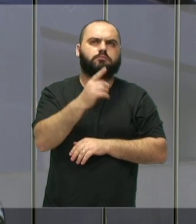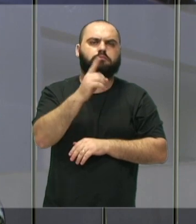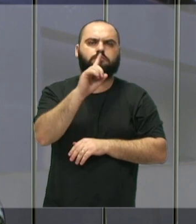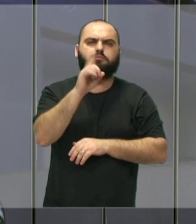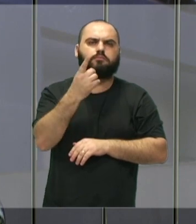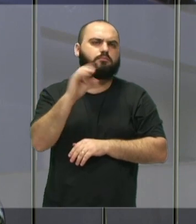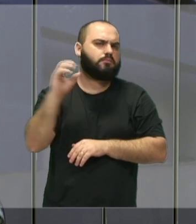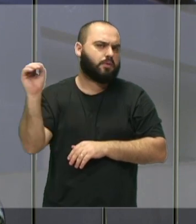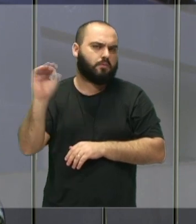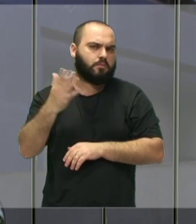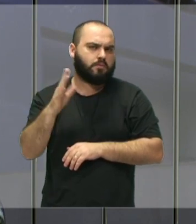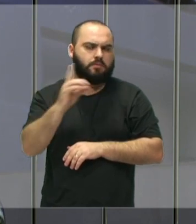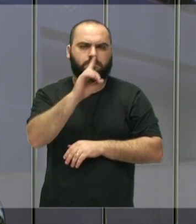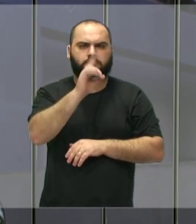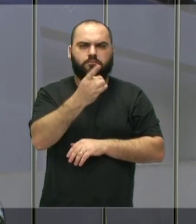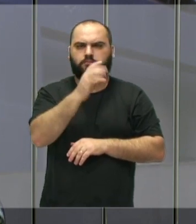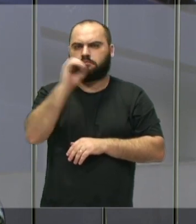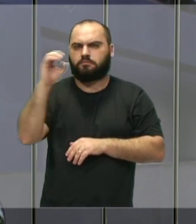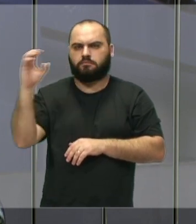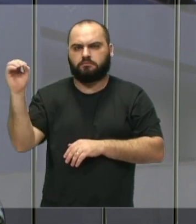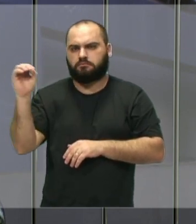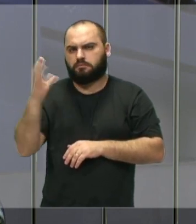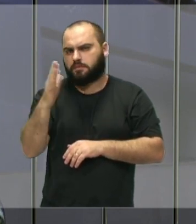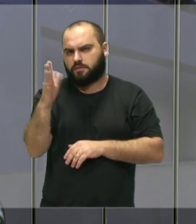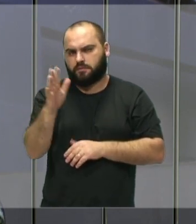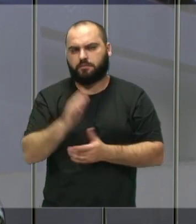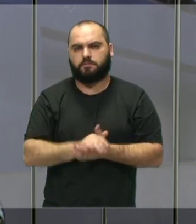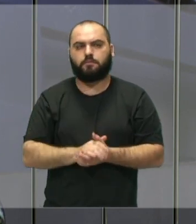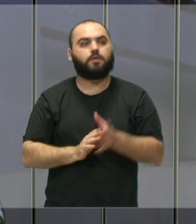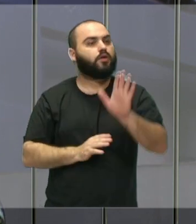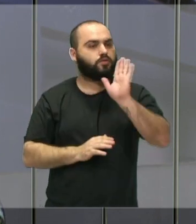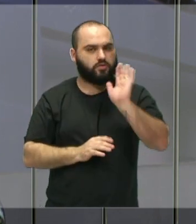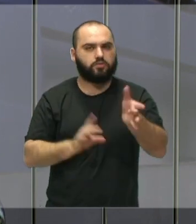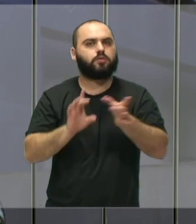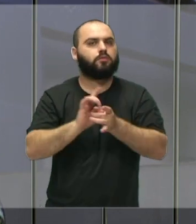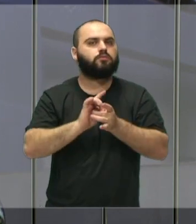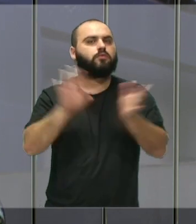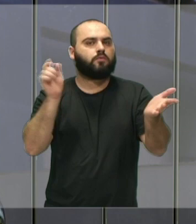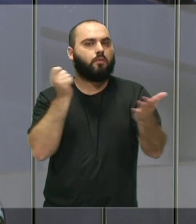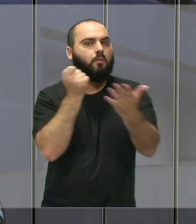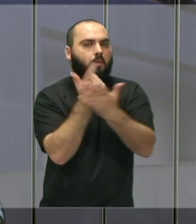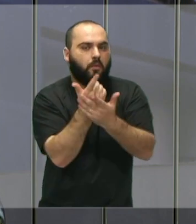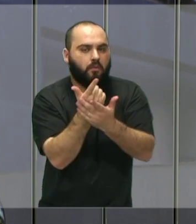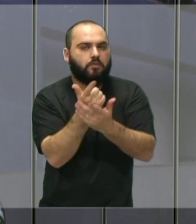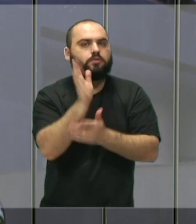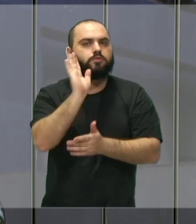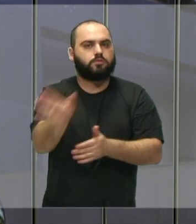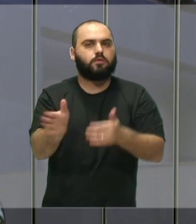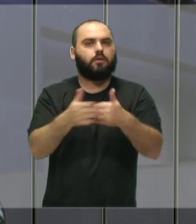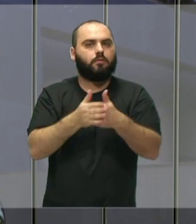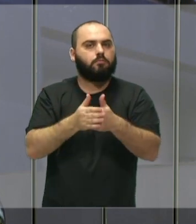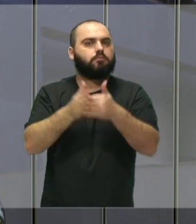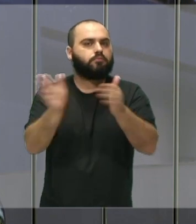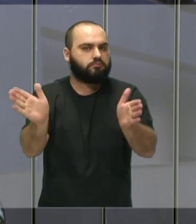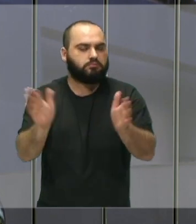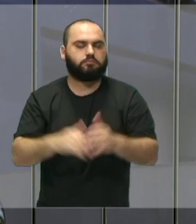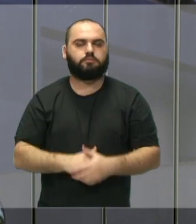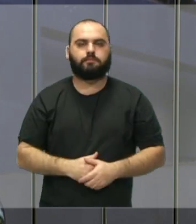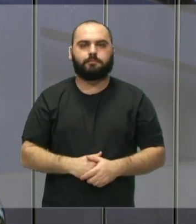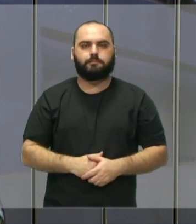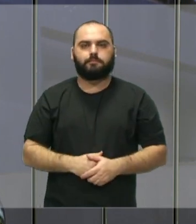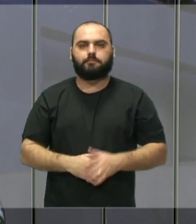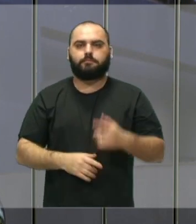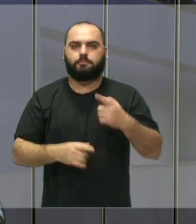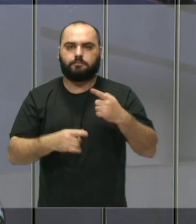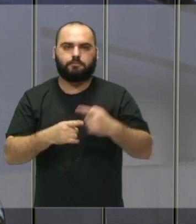mais ou menos, 1.000, né, seringas. E daí ele já autorizou a compra e já abriu, ampliou. Então, para que eu